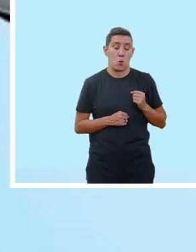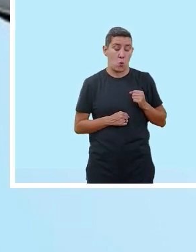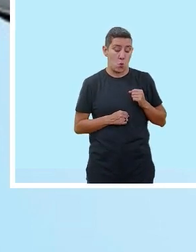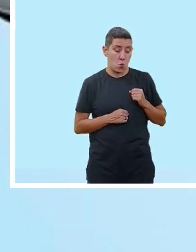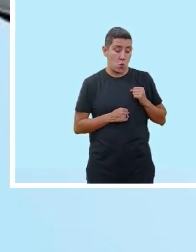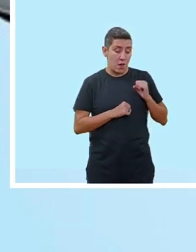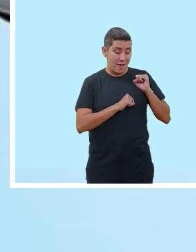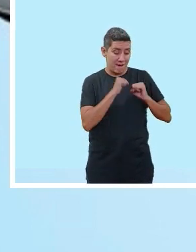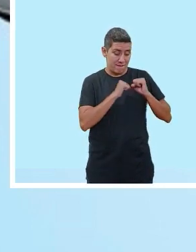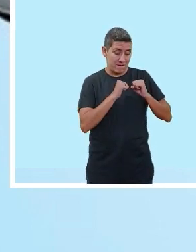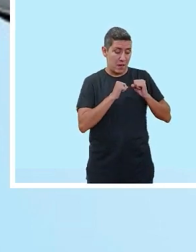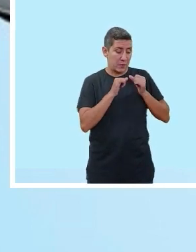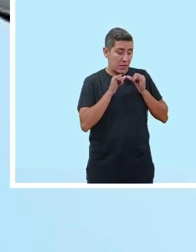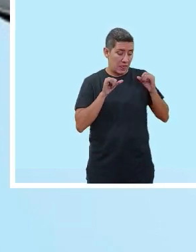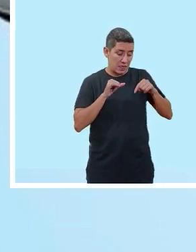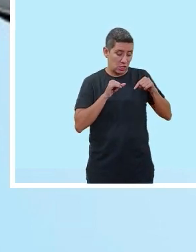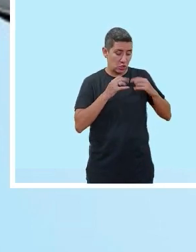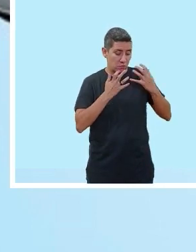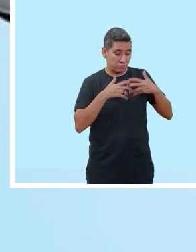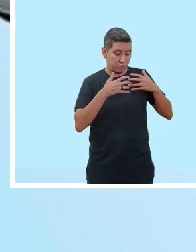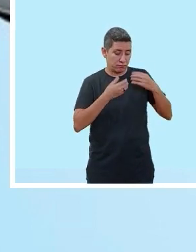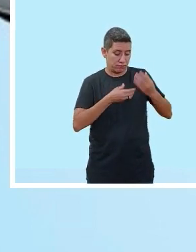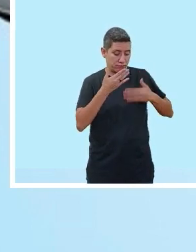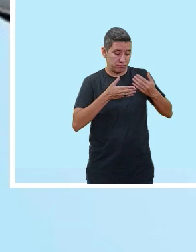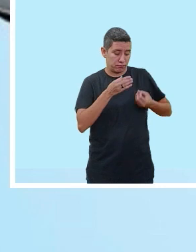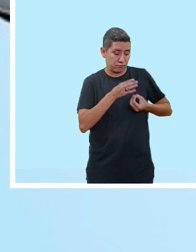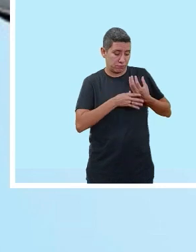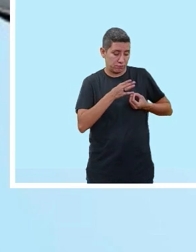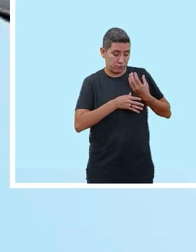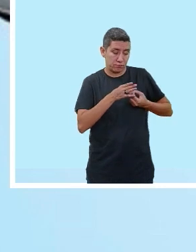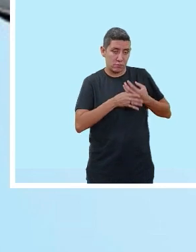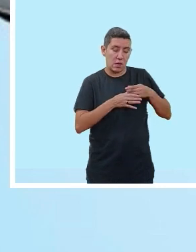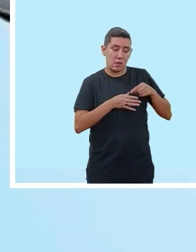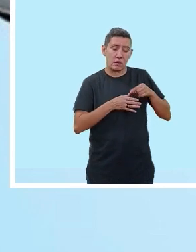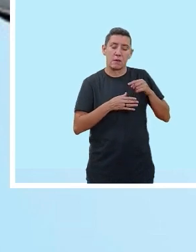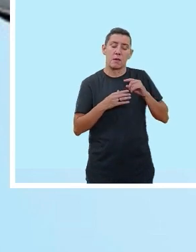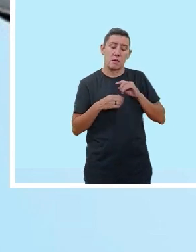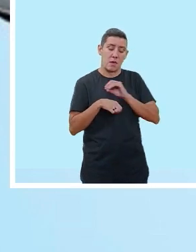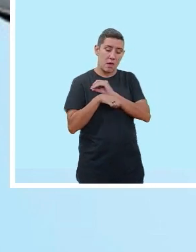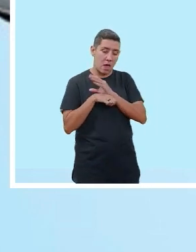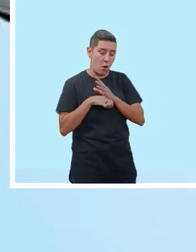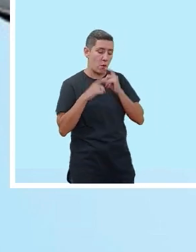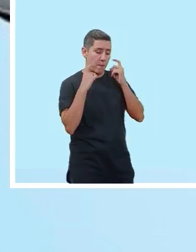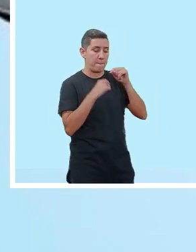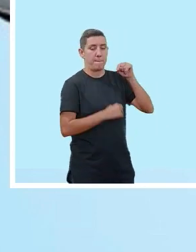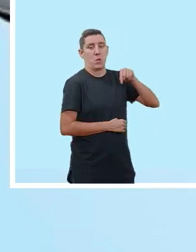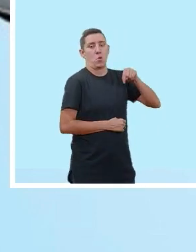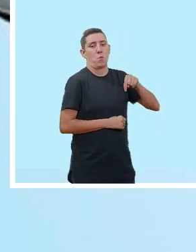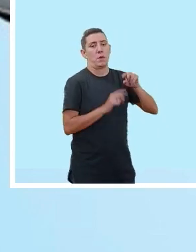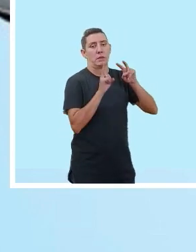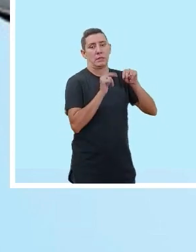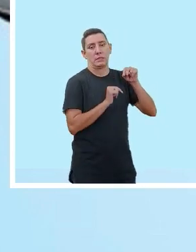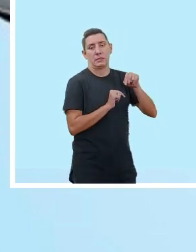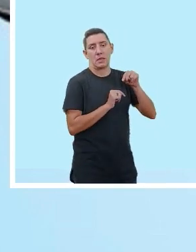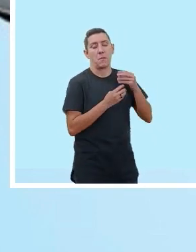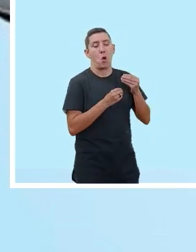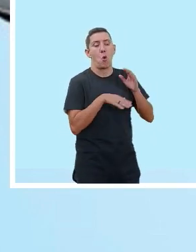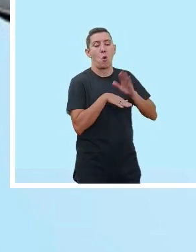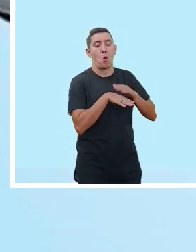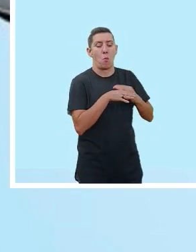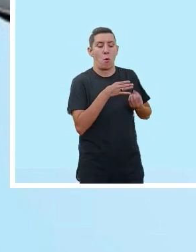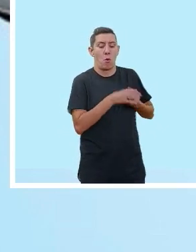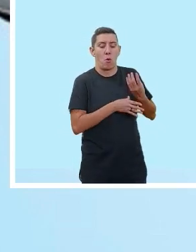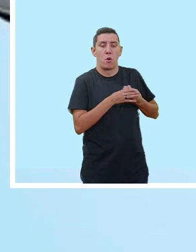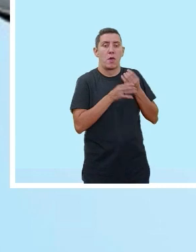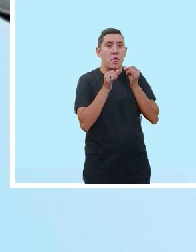a utilização de fontes renováveis, aqui no caso da Huawei, a gente tem um foco muito grande na questão da geração de